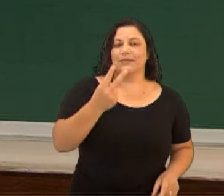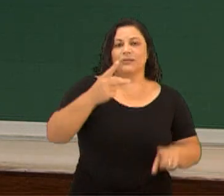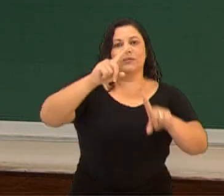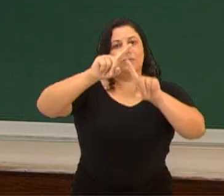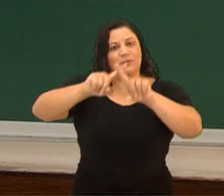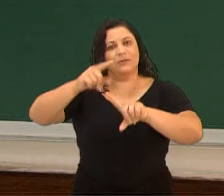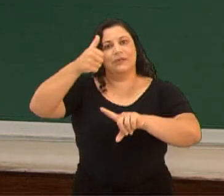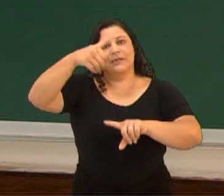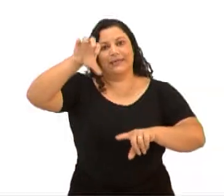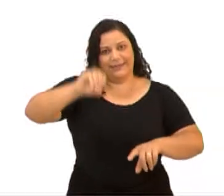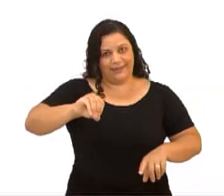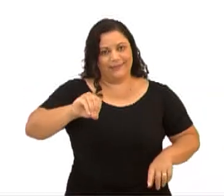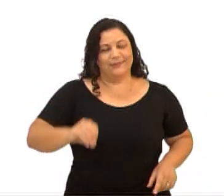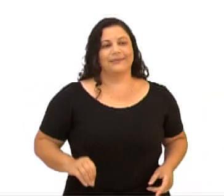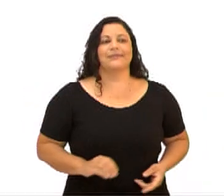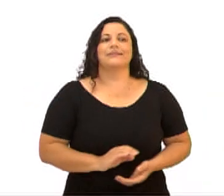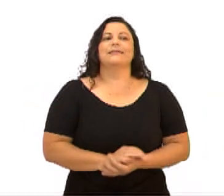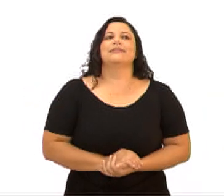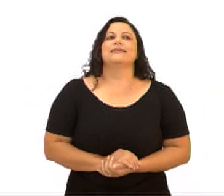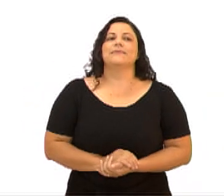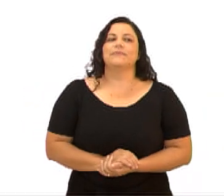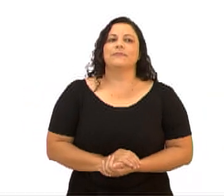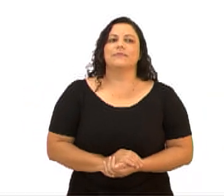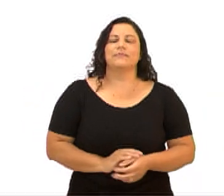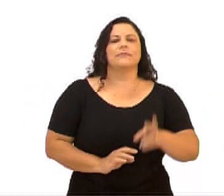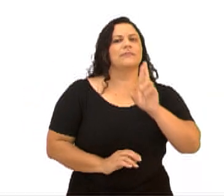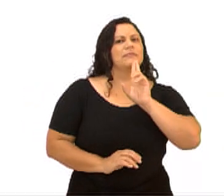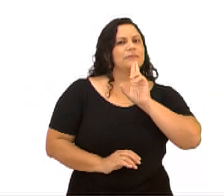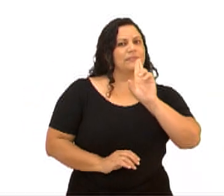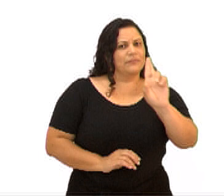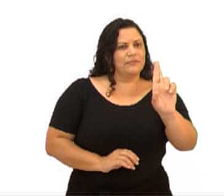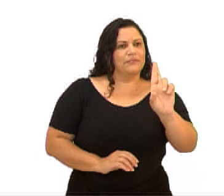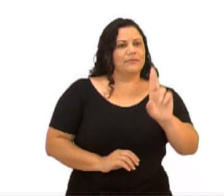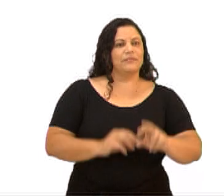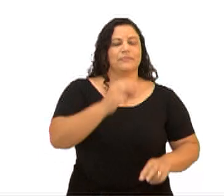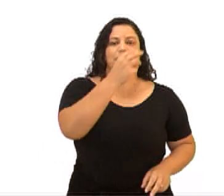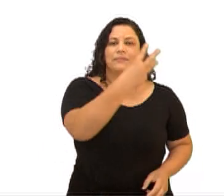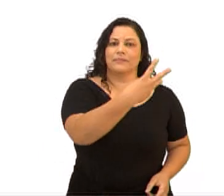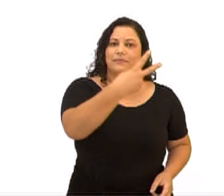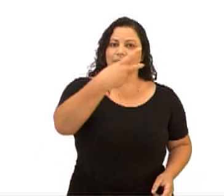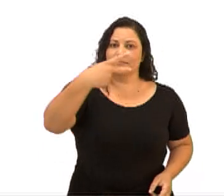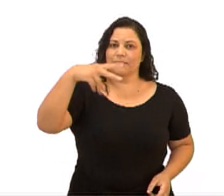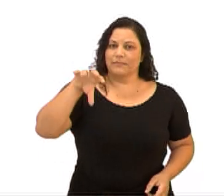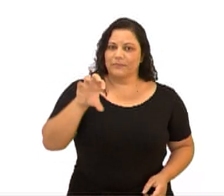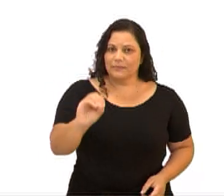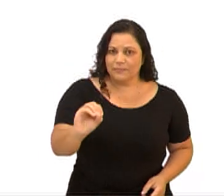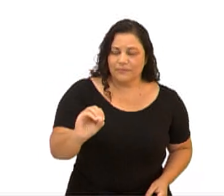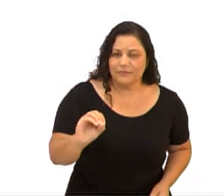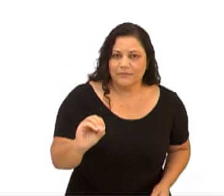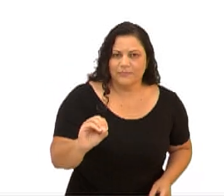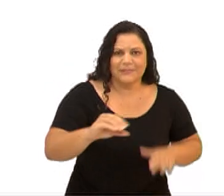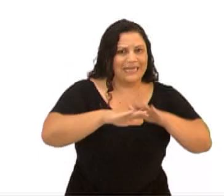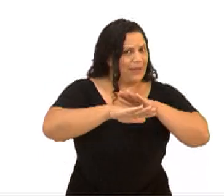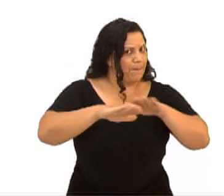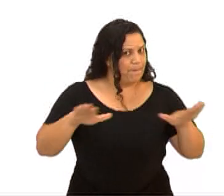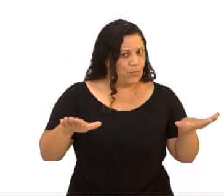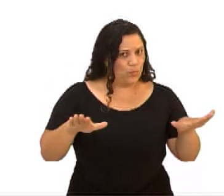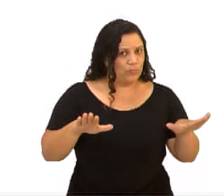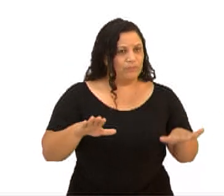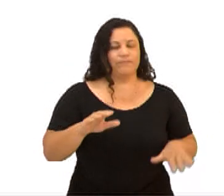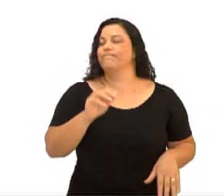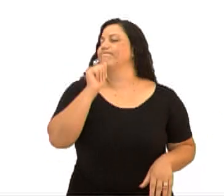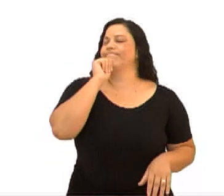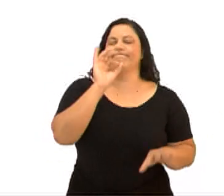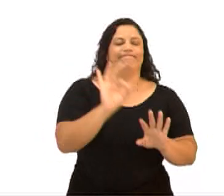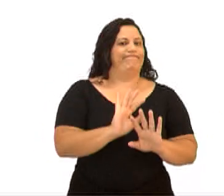Tranquilo? E 32 vezes 10, fazendo a continha aqui, vai dar 320. Acabou? Não,